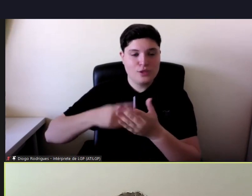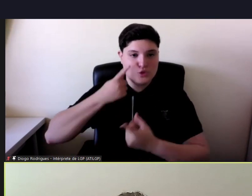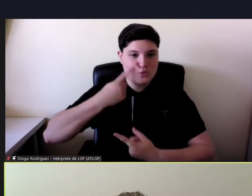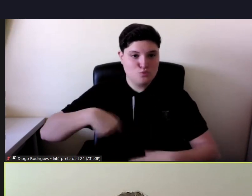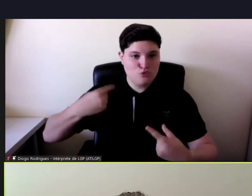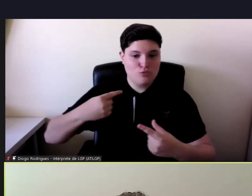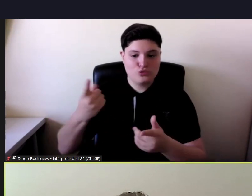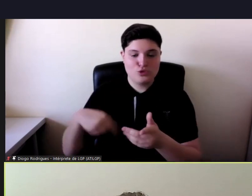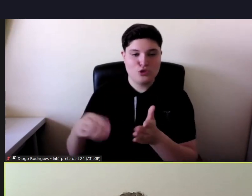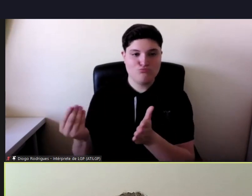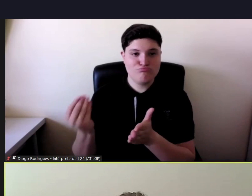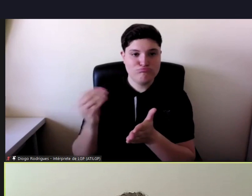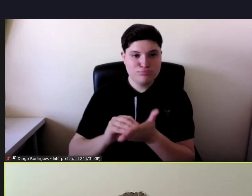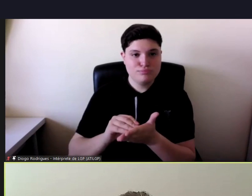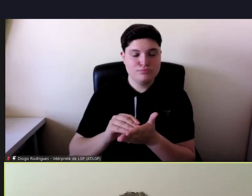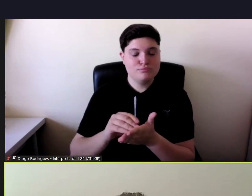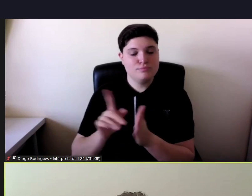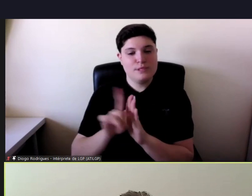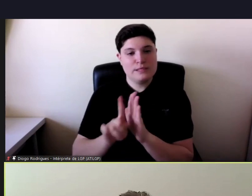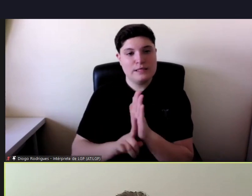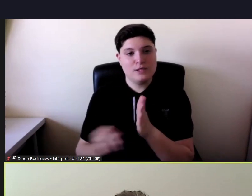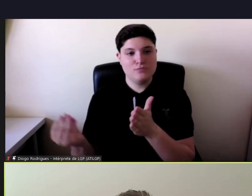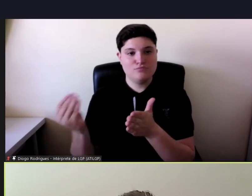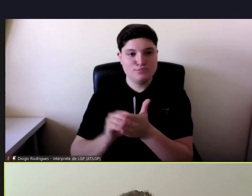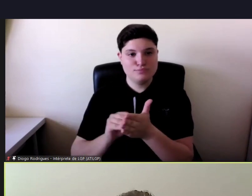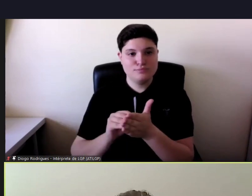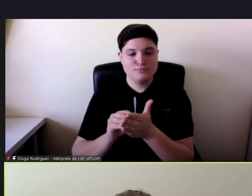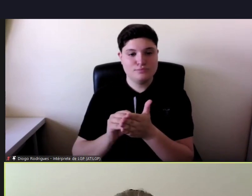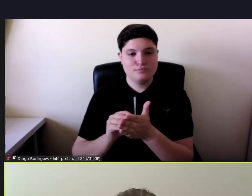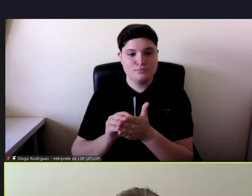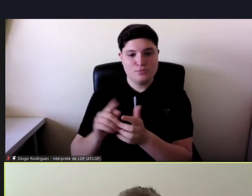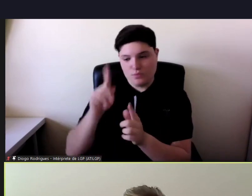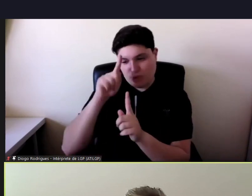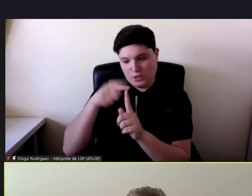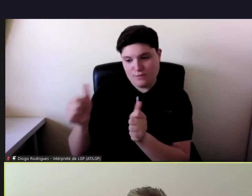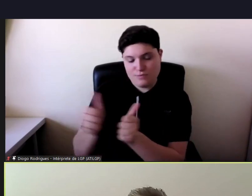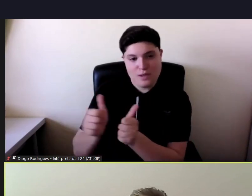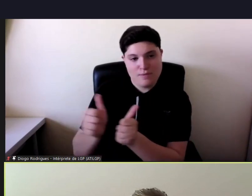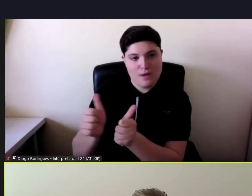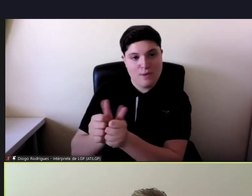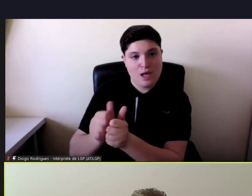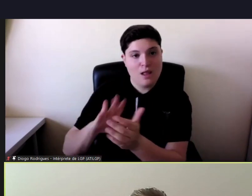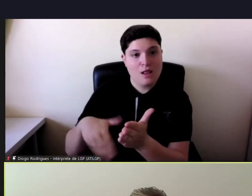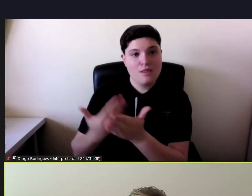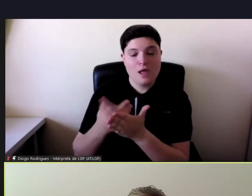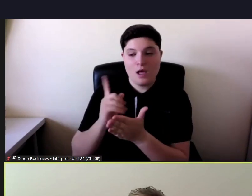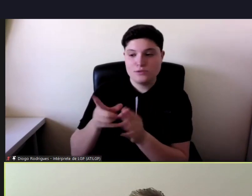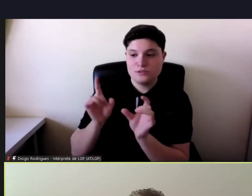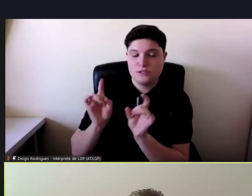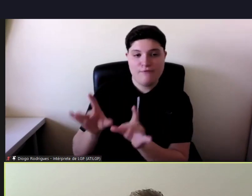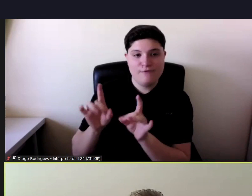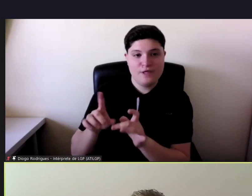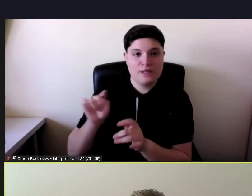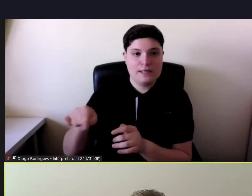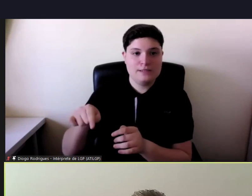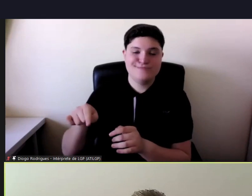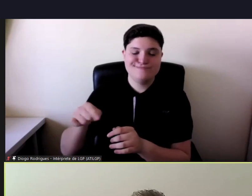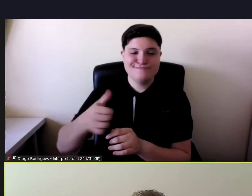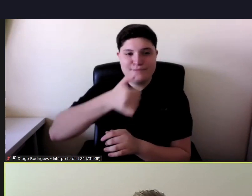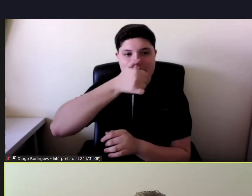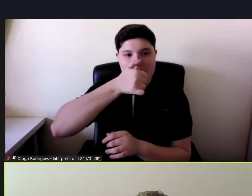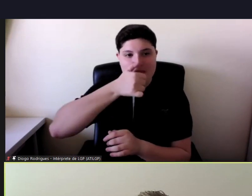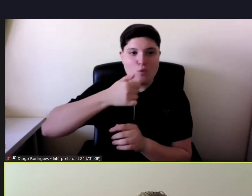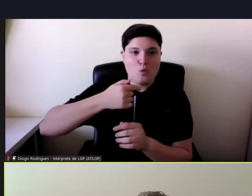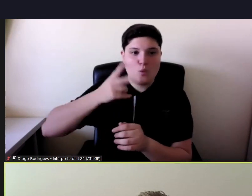de estabilidade climática, é isto. O que nós estamos a ver aqui é uma circulação atmosférica e oceânica num determinado